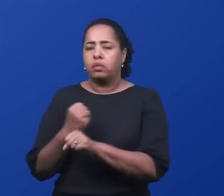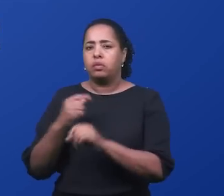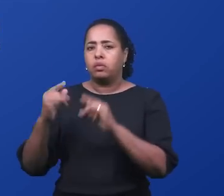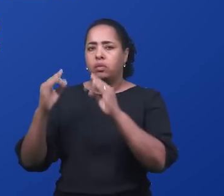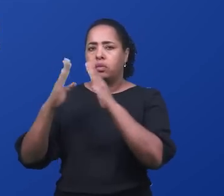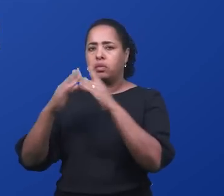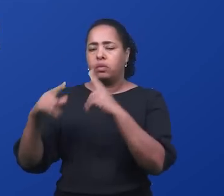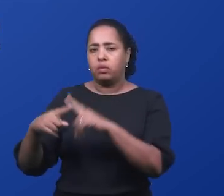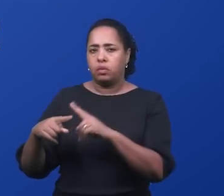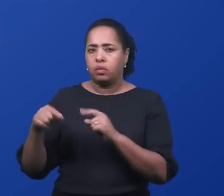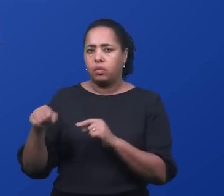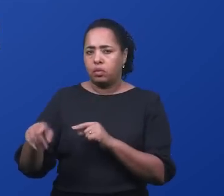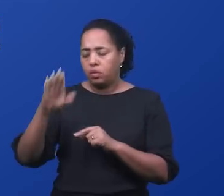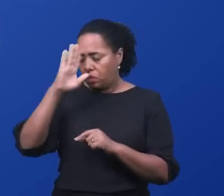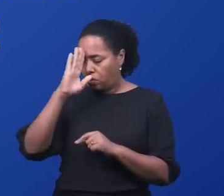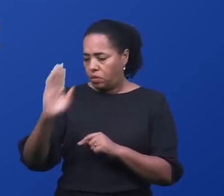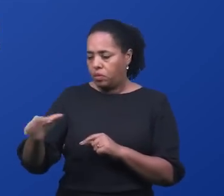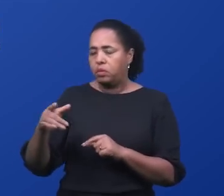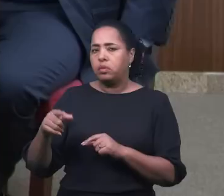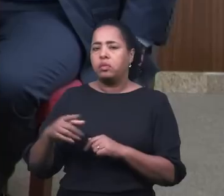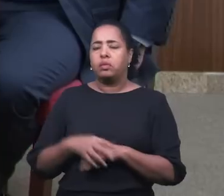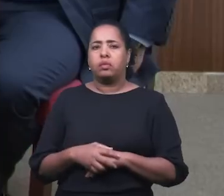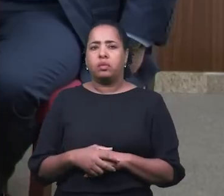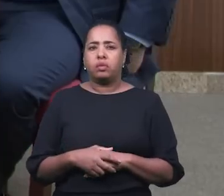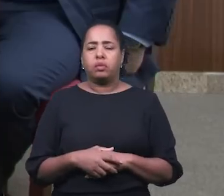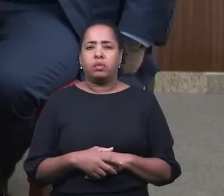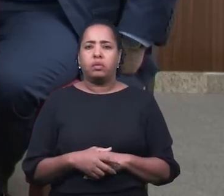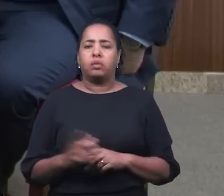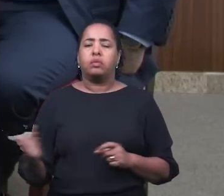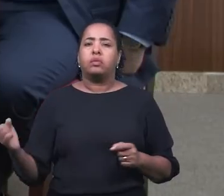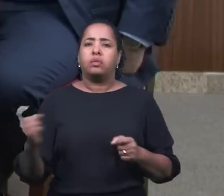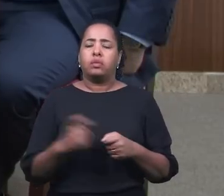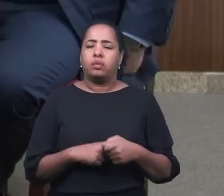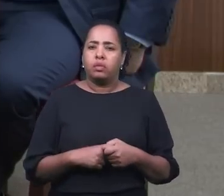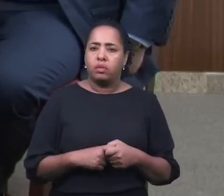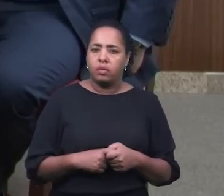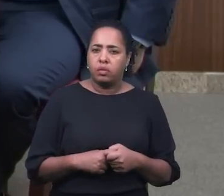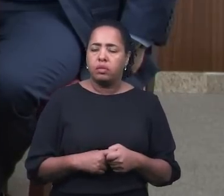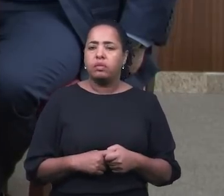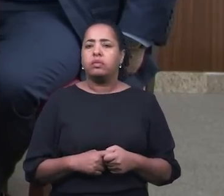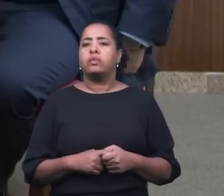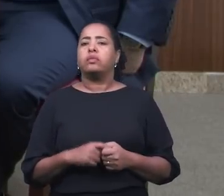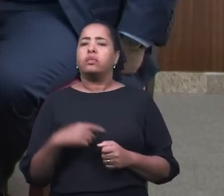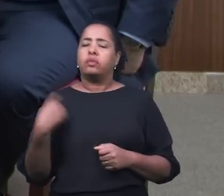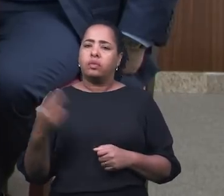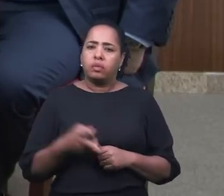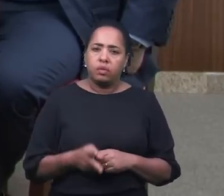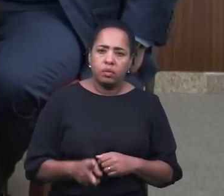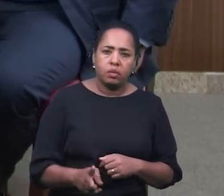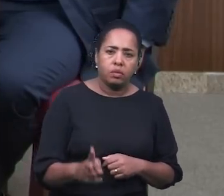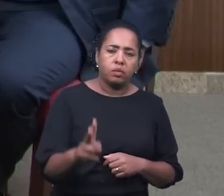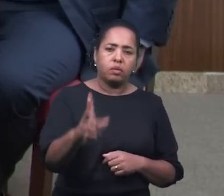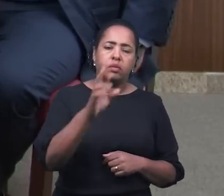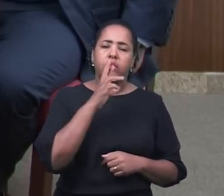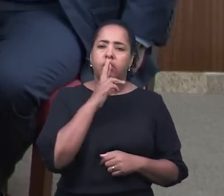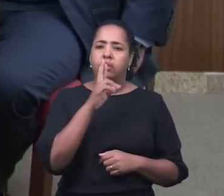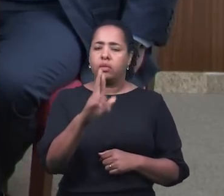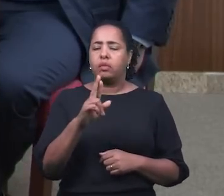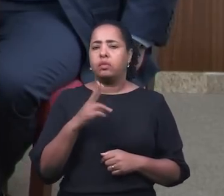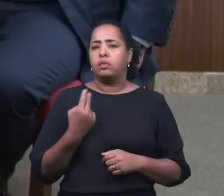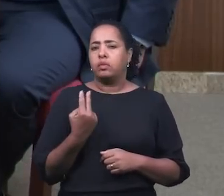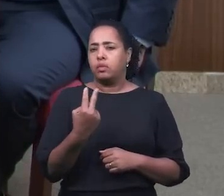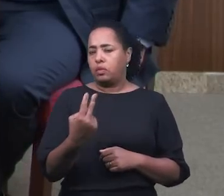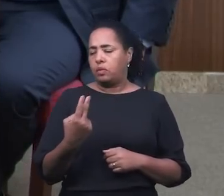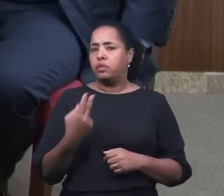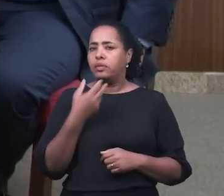templo. Então esse foi um dos principais feitos de Davi. Retornamos então, meus irmãos, na nossa sequência de duas respostas também muito